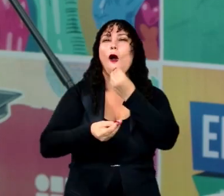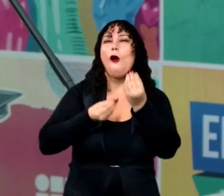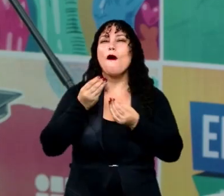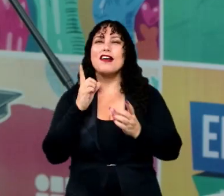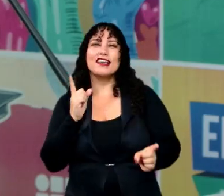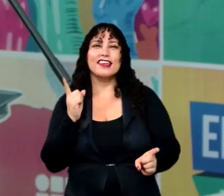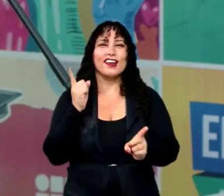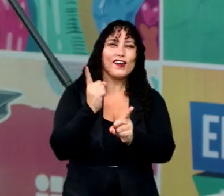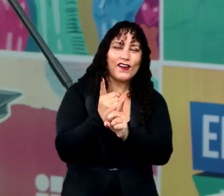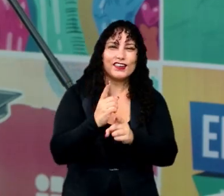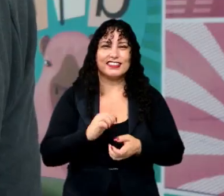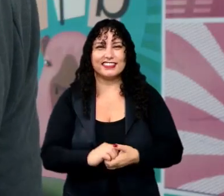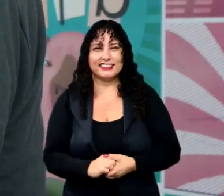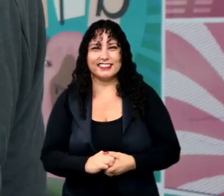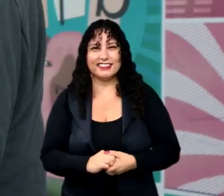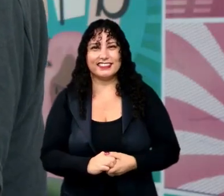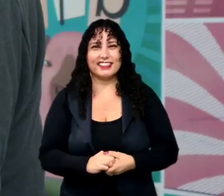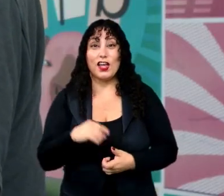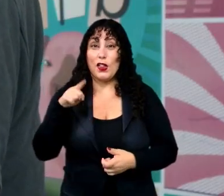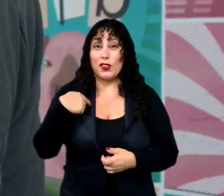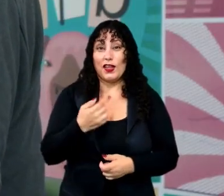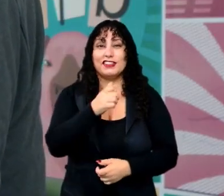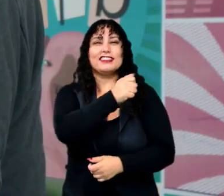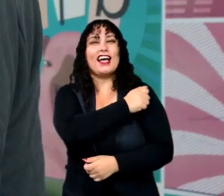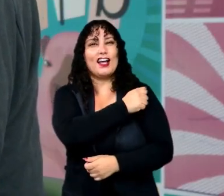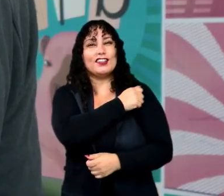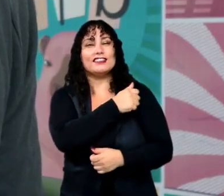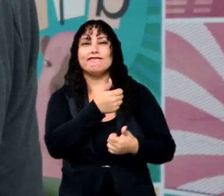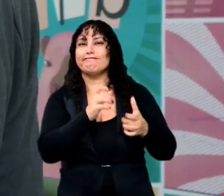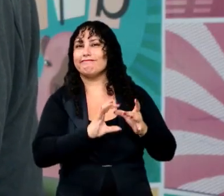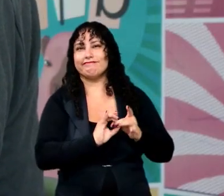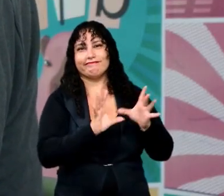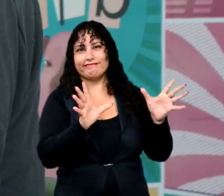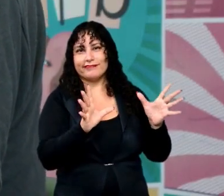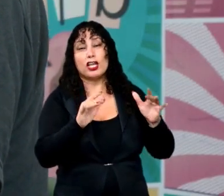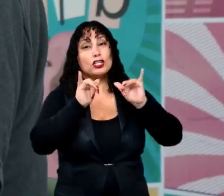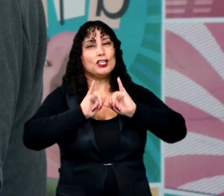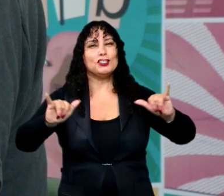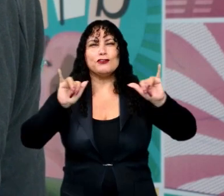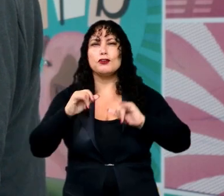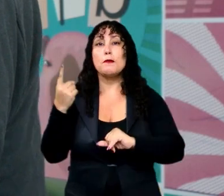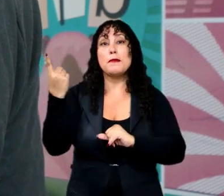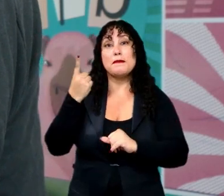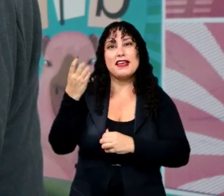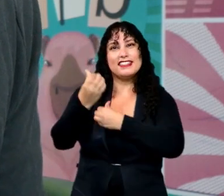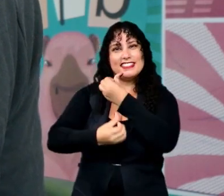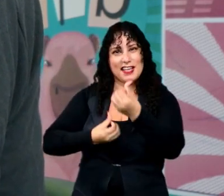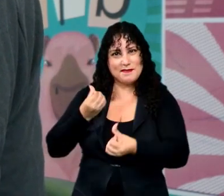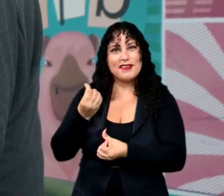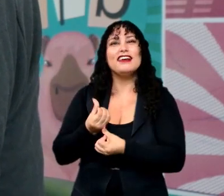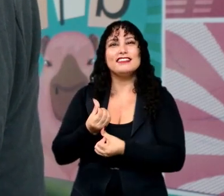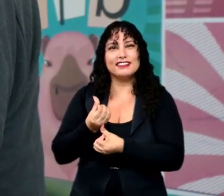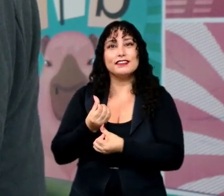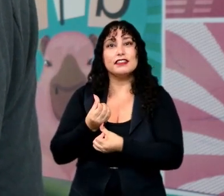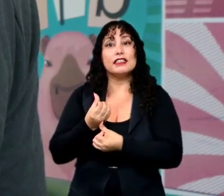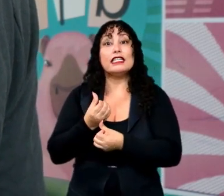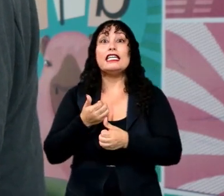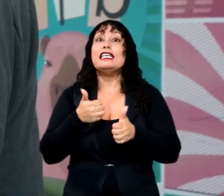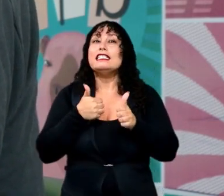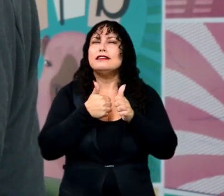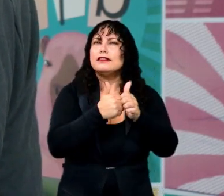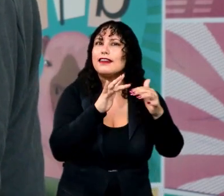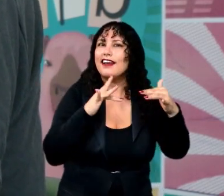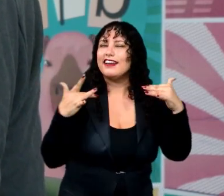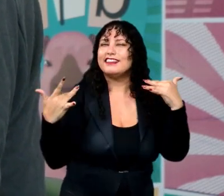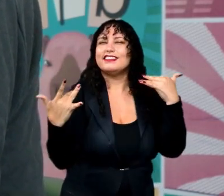encontram isso bom nossos alunos estão lá né a gente divulga todo o primeiro semestre eh seguir as nossas redes